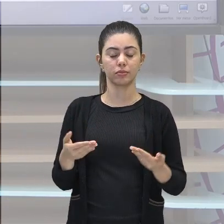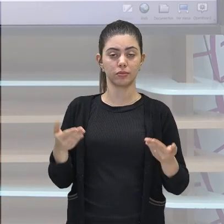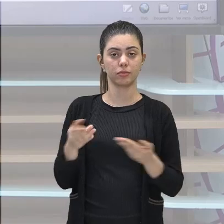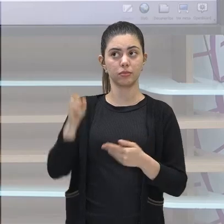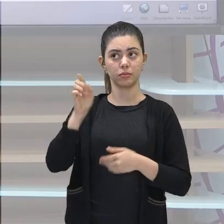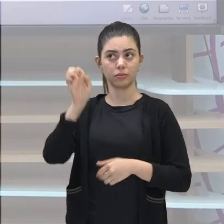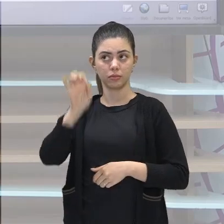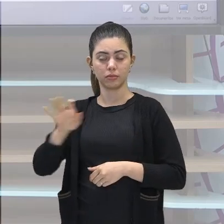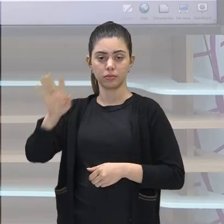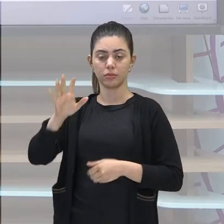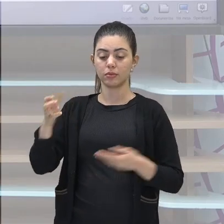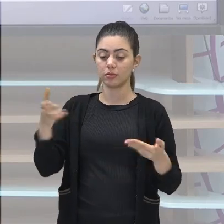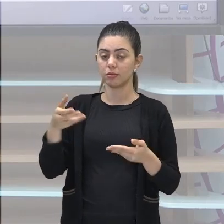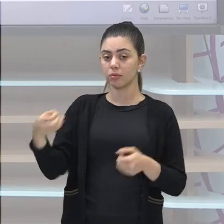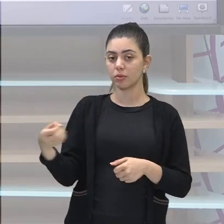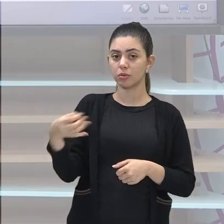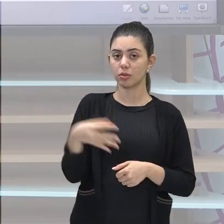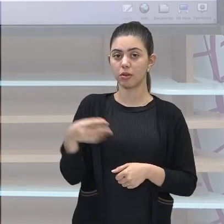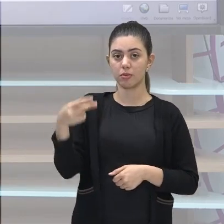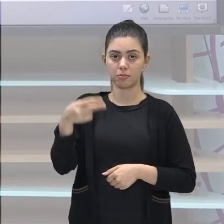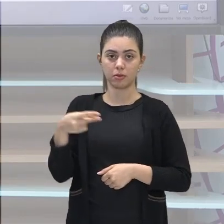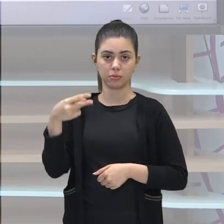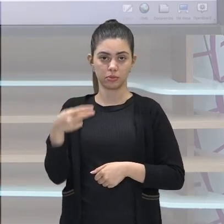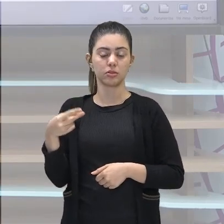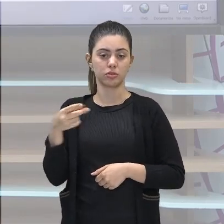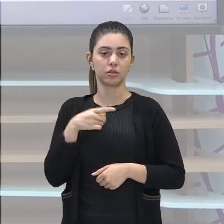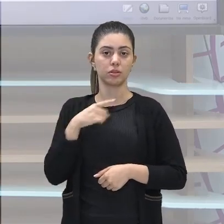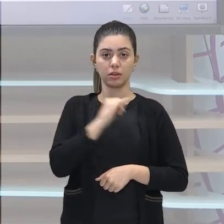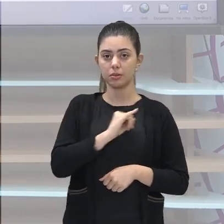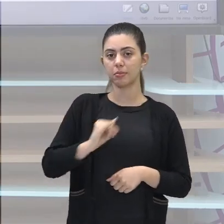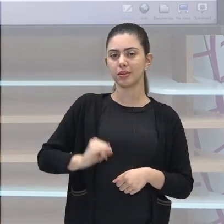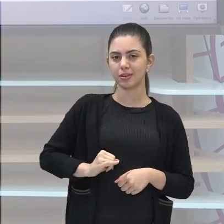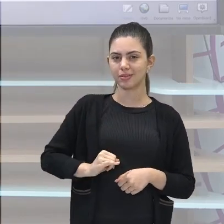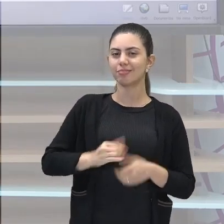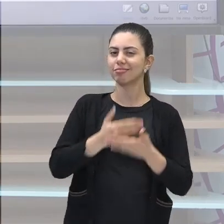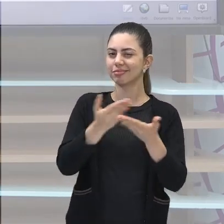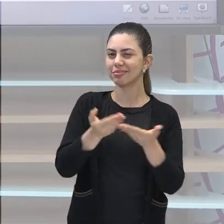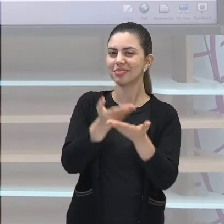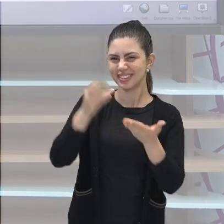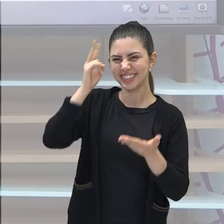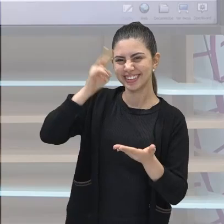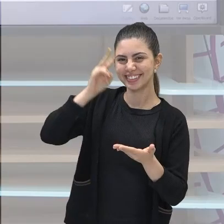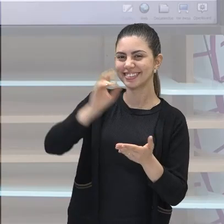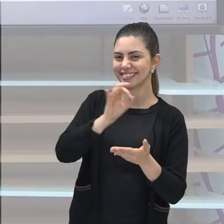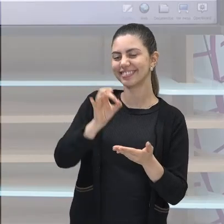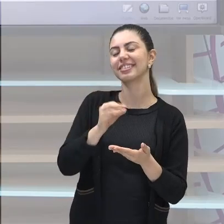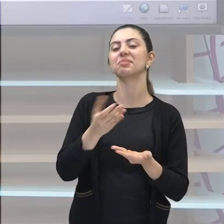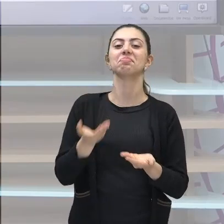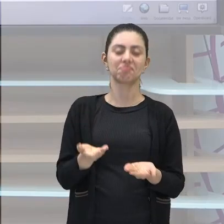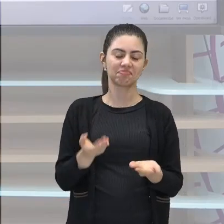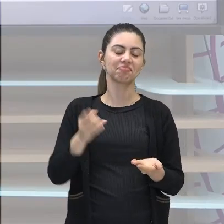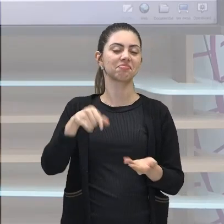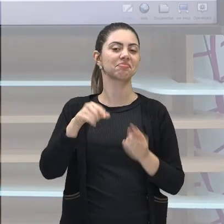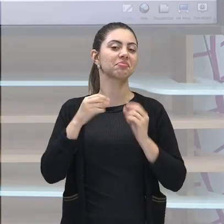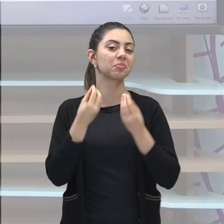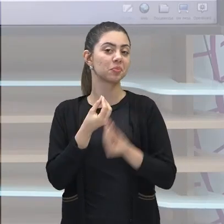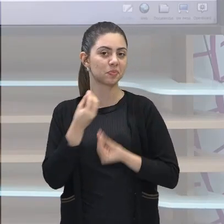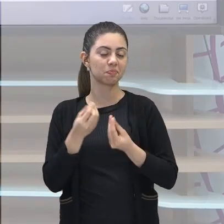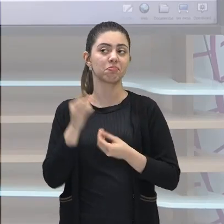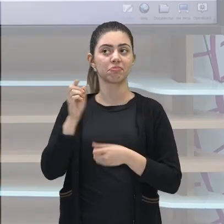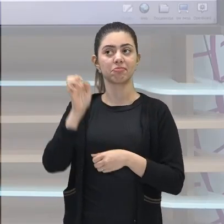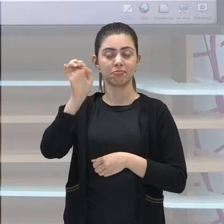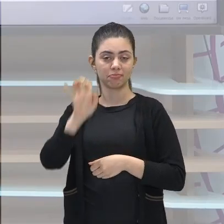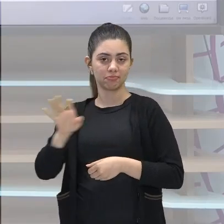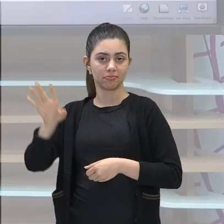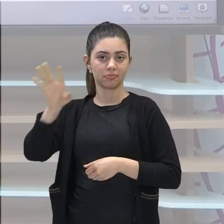implementando uma política imperialista. E aí você já lembra, que era aquela relação na qual os